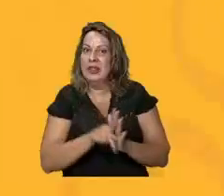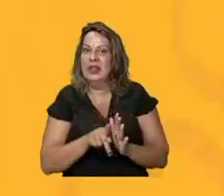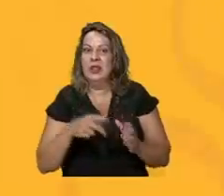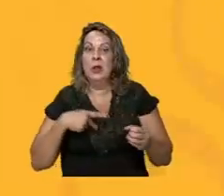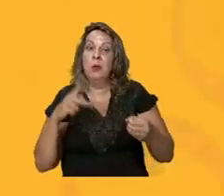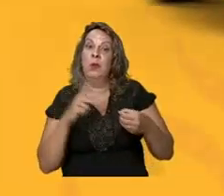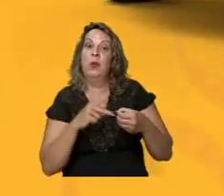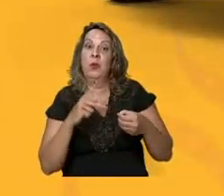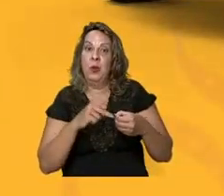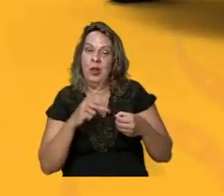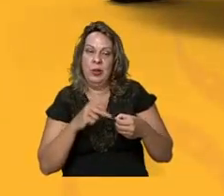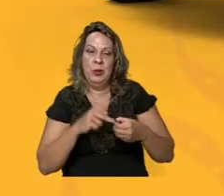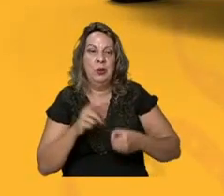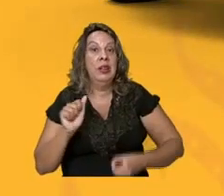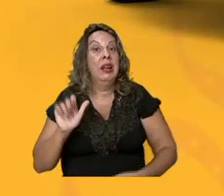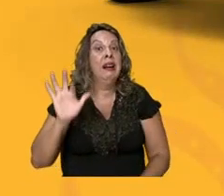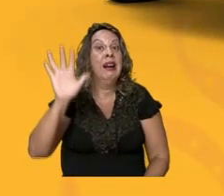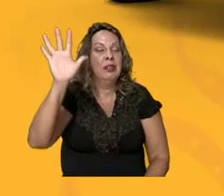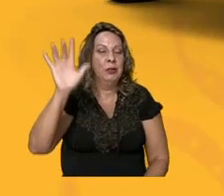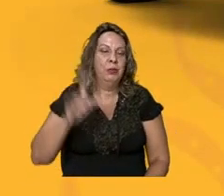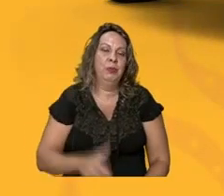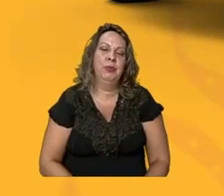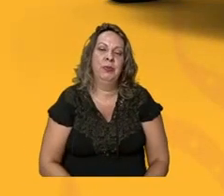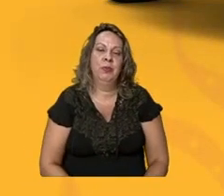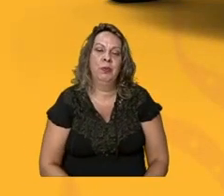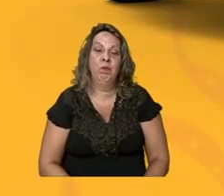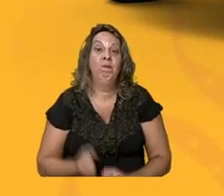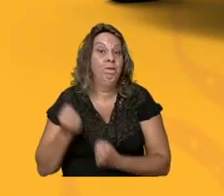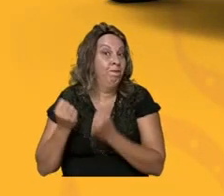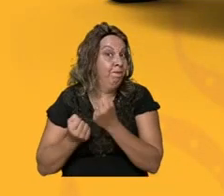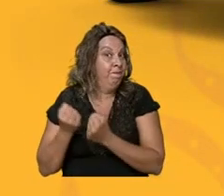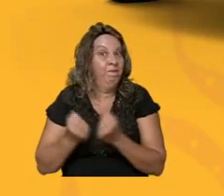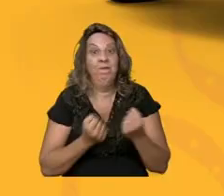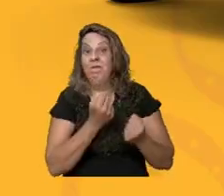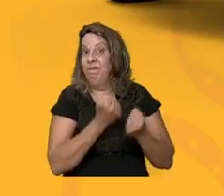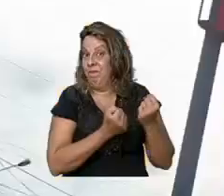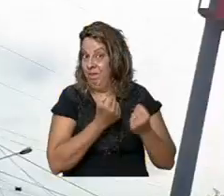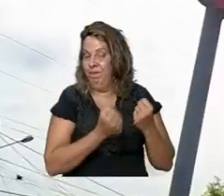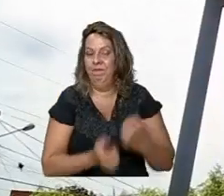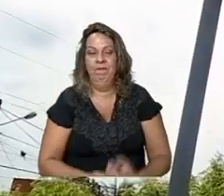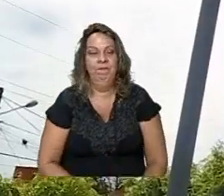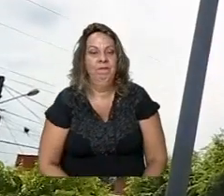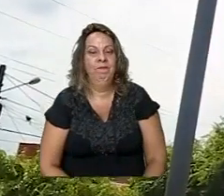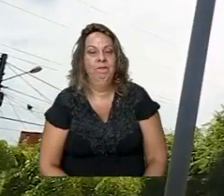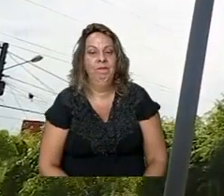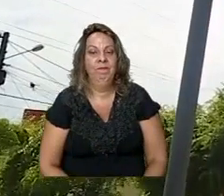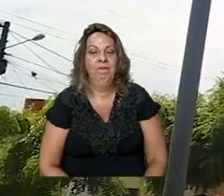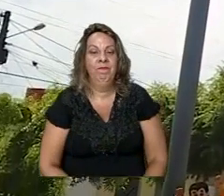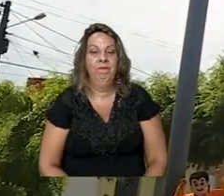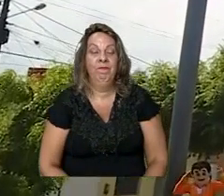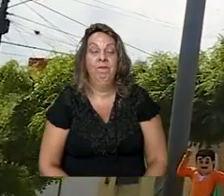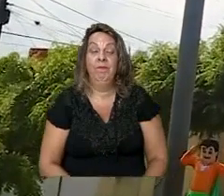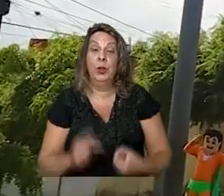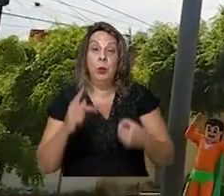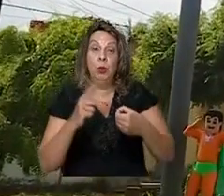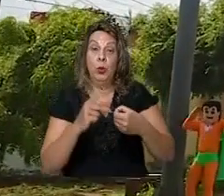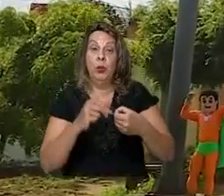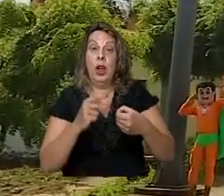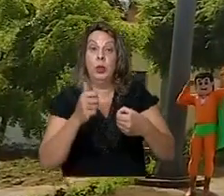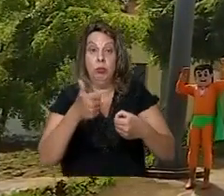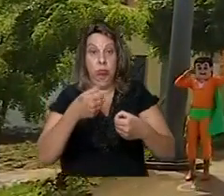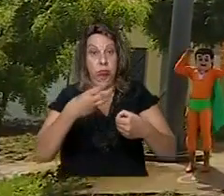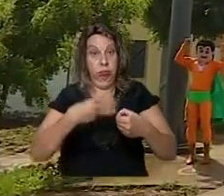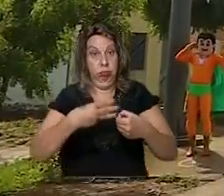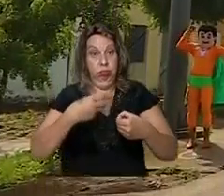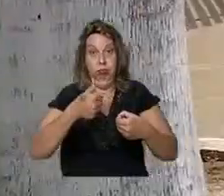Cap. Olha esses 2 carrões aí, um Renault Kwid e um Mobi 0 km. O contemplado é daqui do povoado Colônia 13.